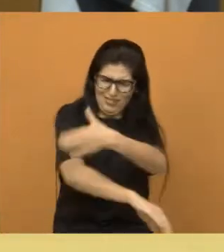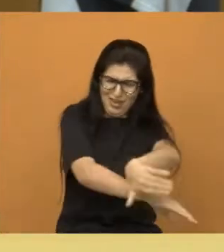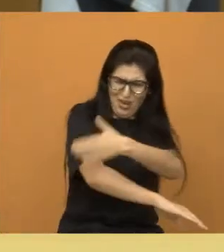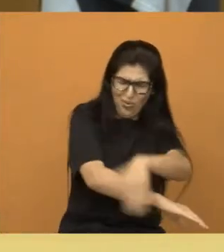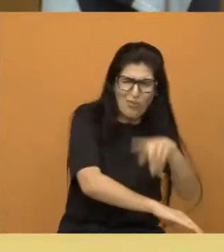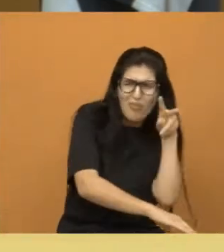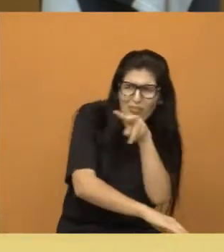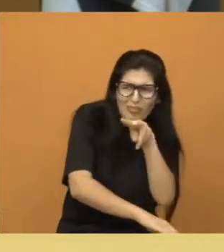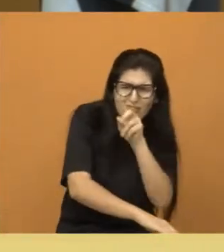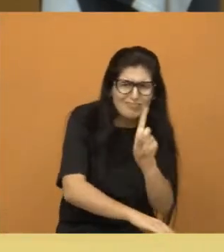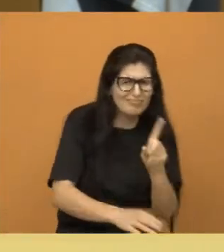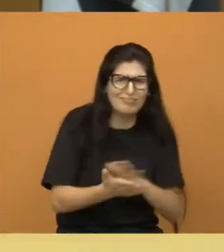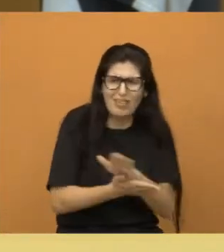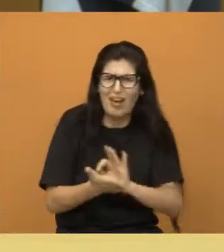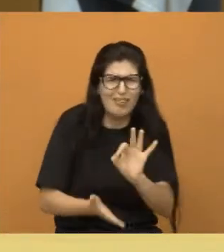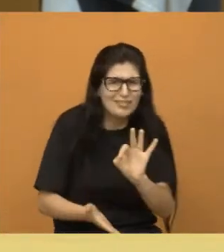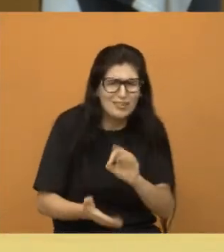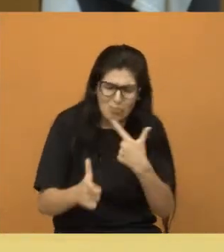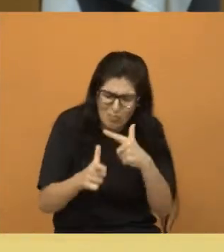vendo o resultado.